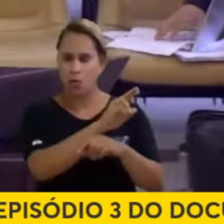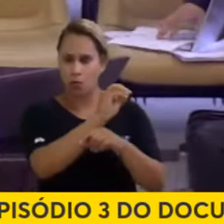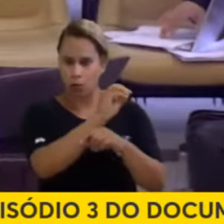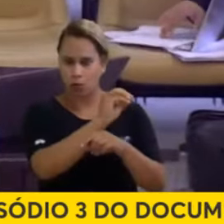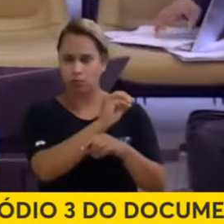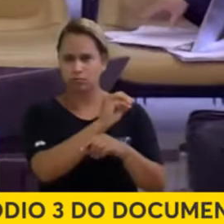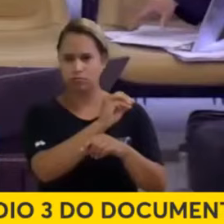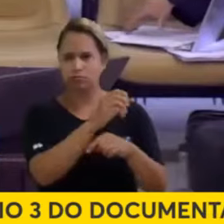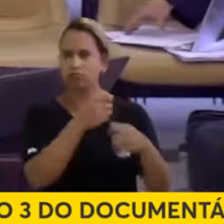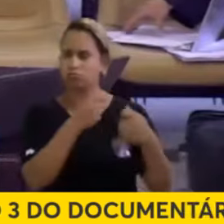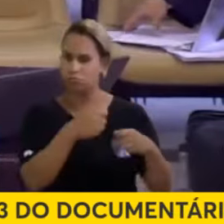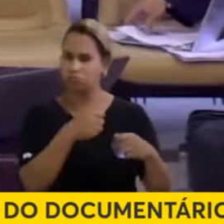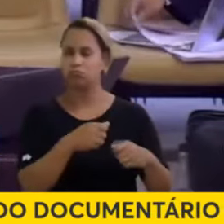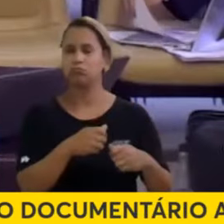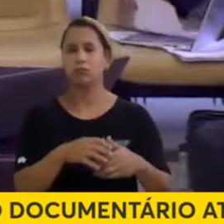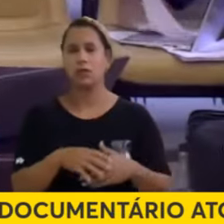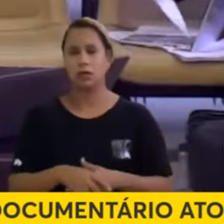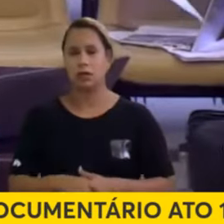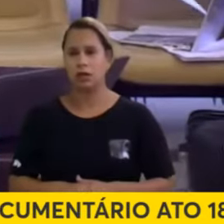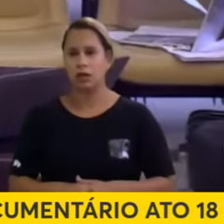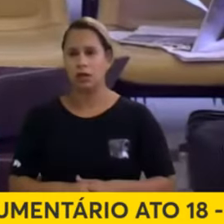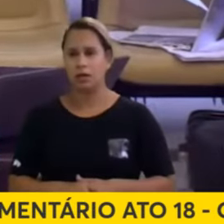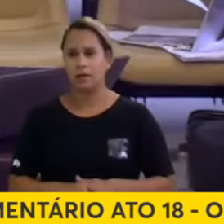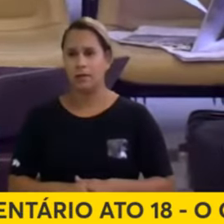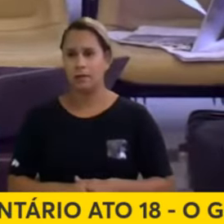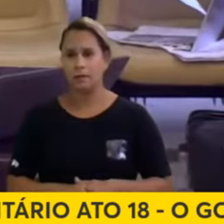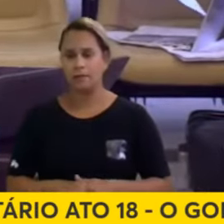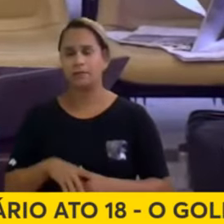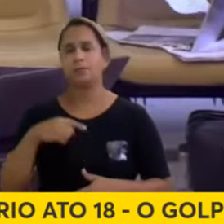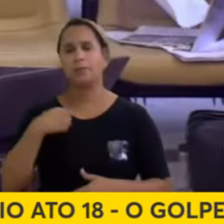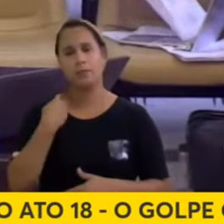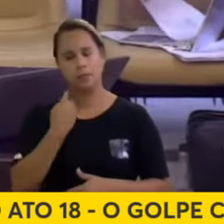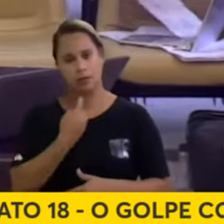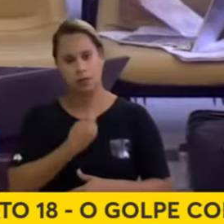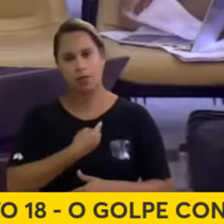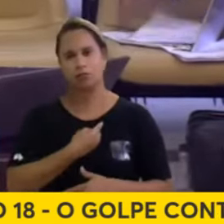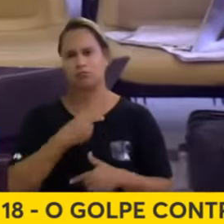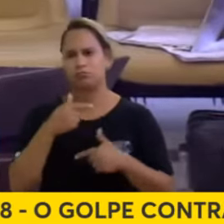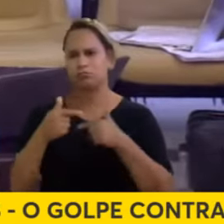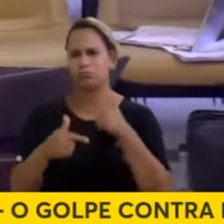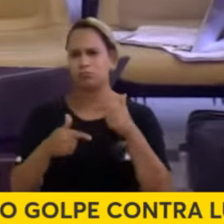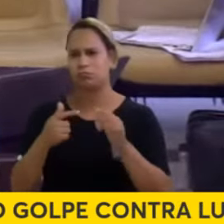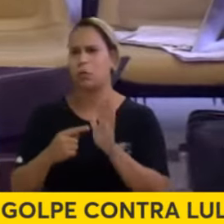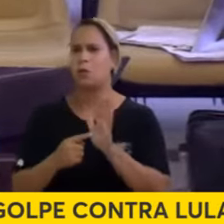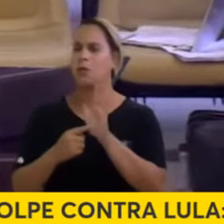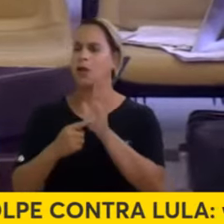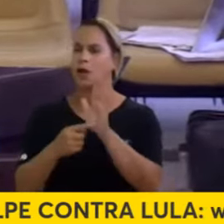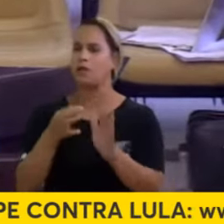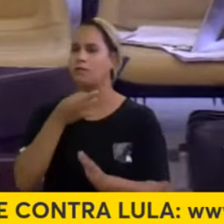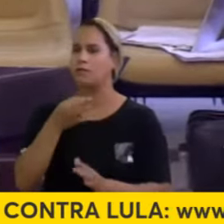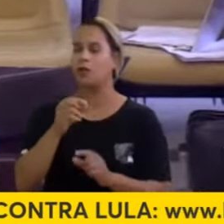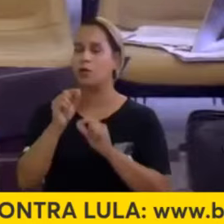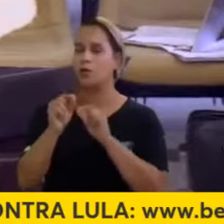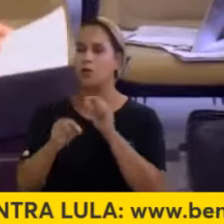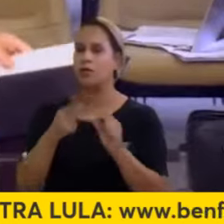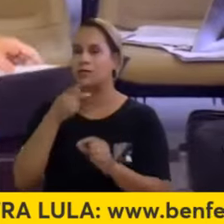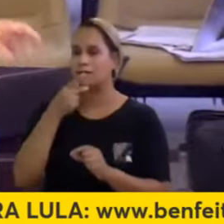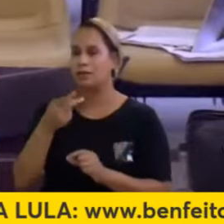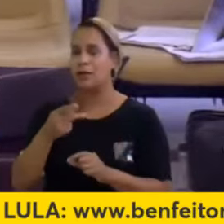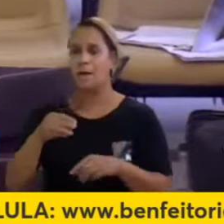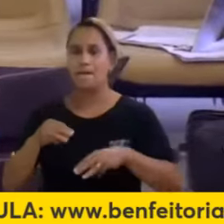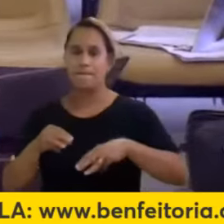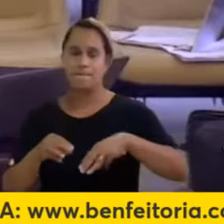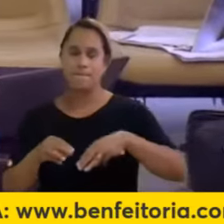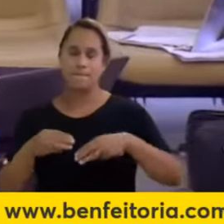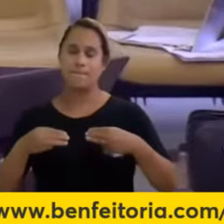coisa ninguém aponta nós fizemos o trabalho de dizer 140.000 Ministério Público fez o trabalho de dizer 2 milhões e eu já vou falar